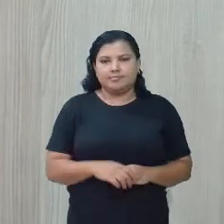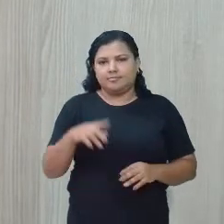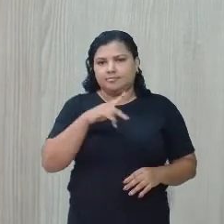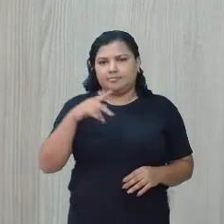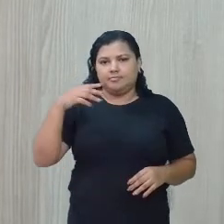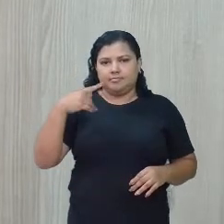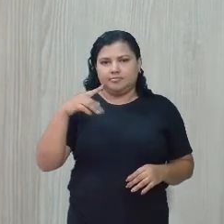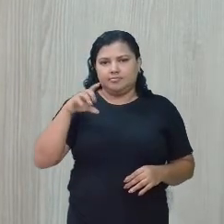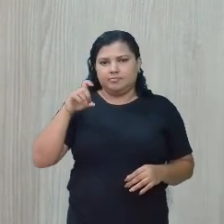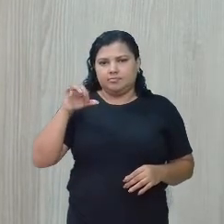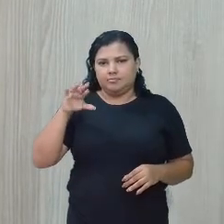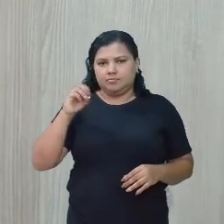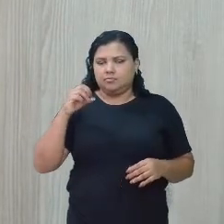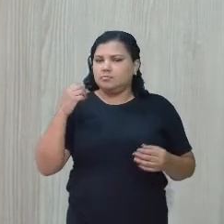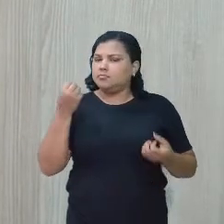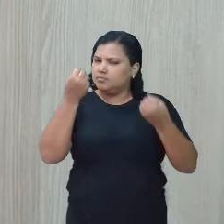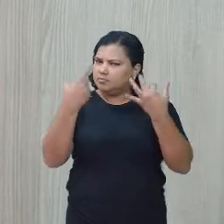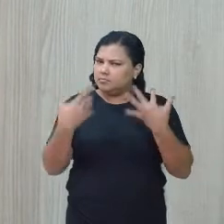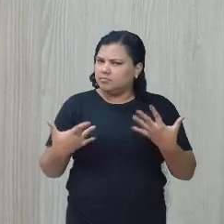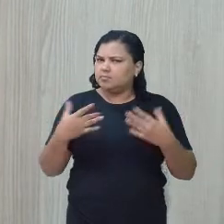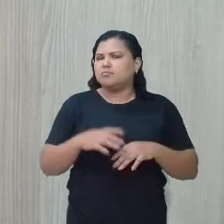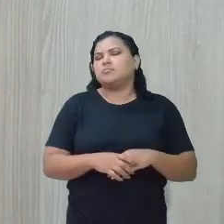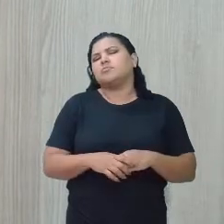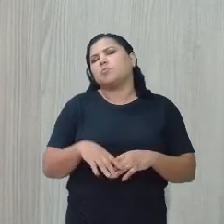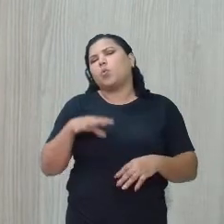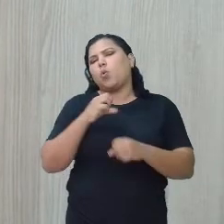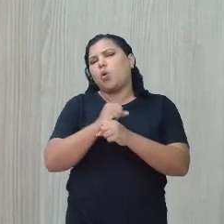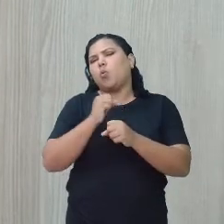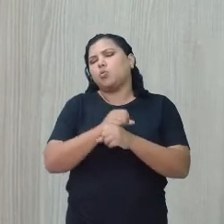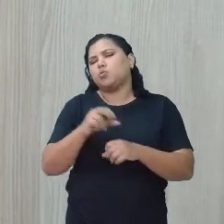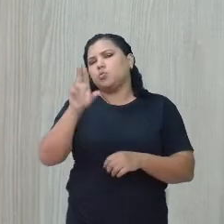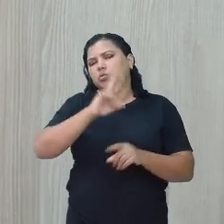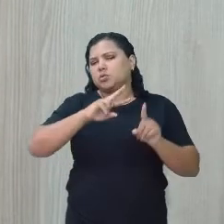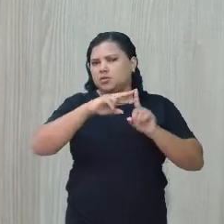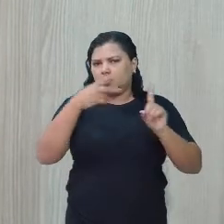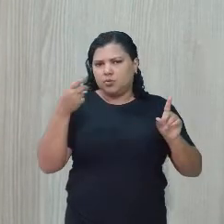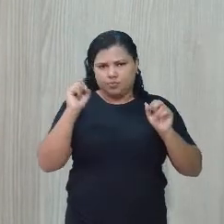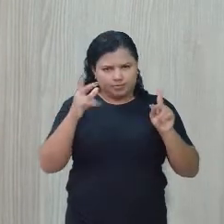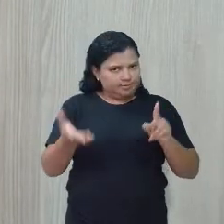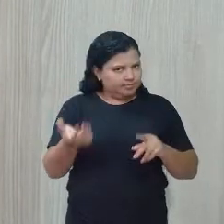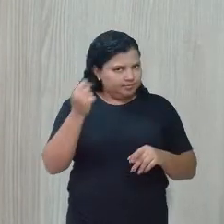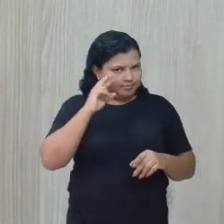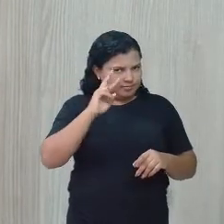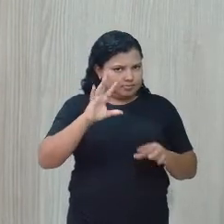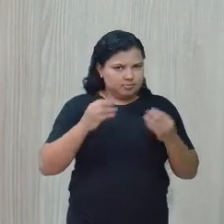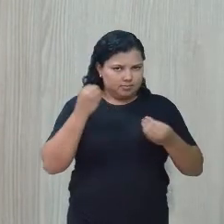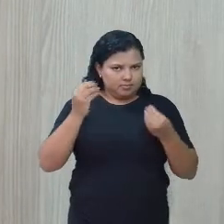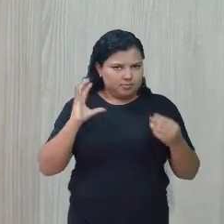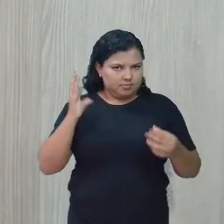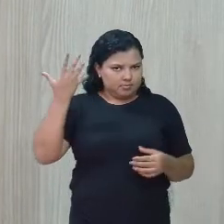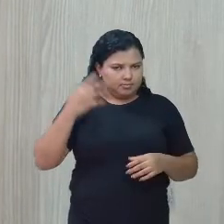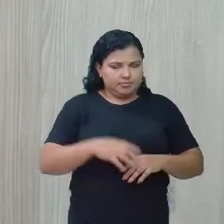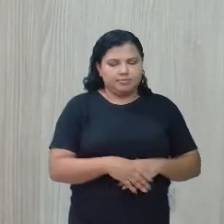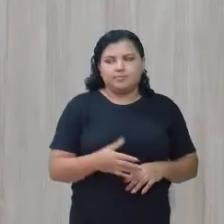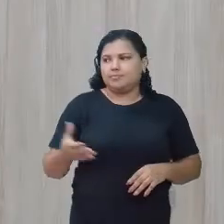Pedro vai dar continuidade com um probleminha utilizando essa ferramenta, tá bom, gente? Vamos lá ver qual é a resolução desse problema